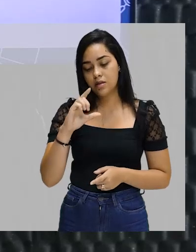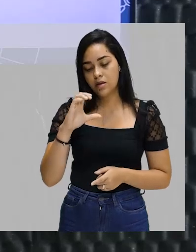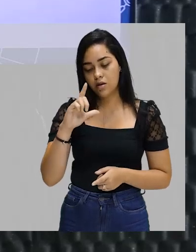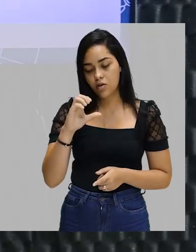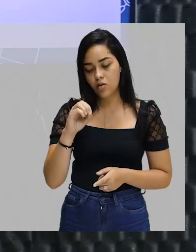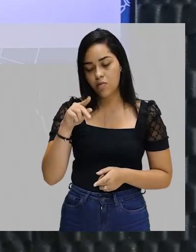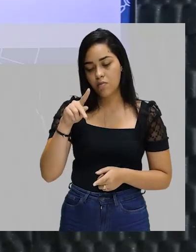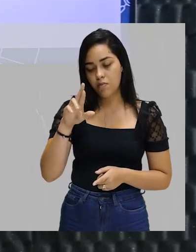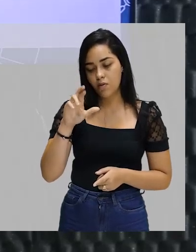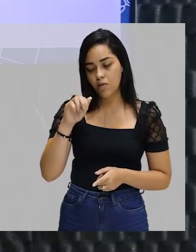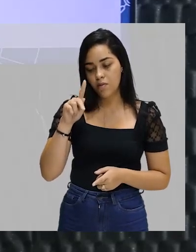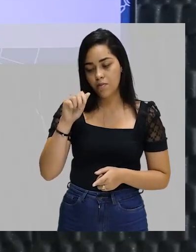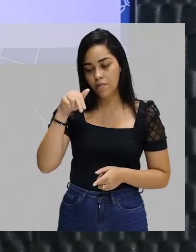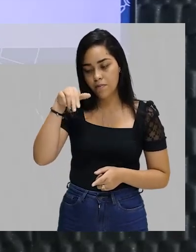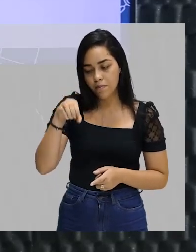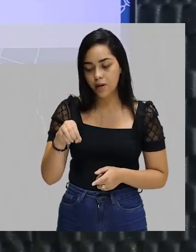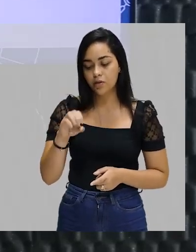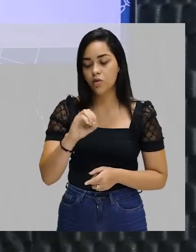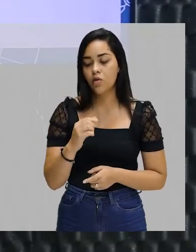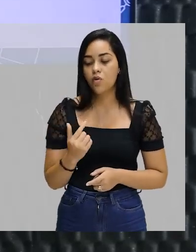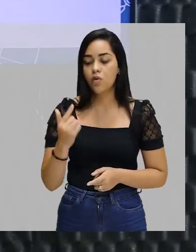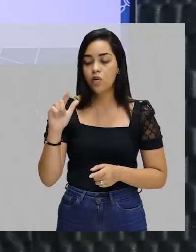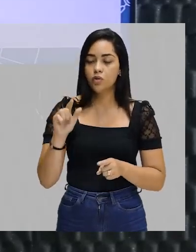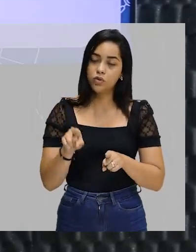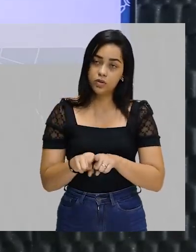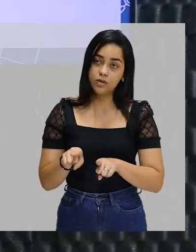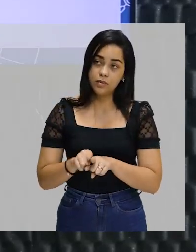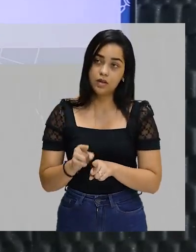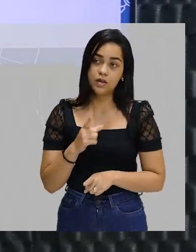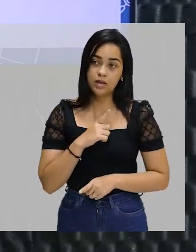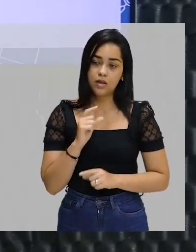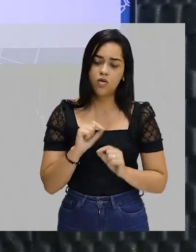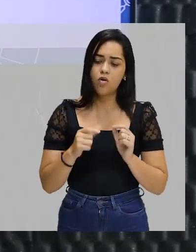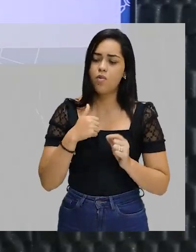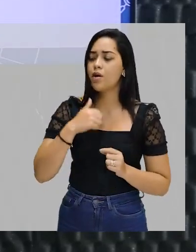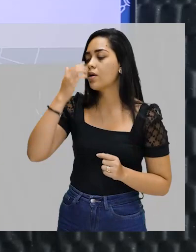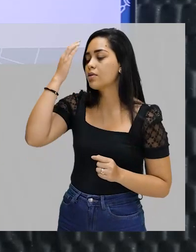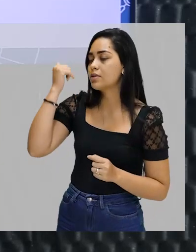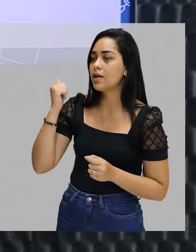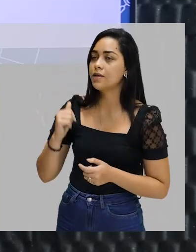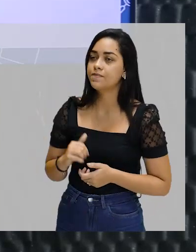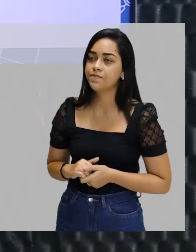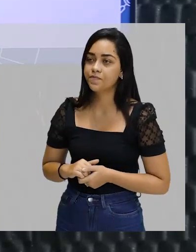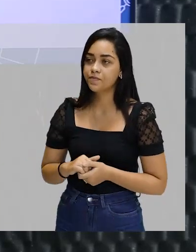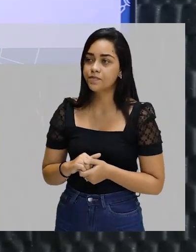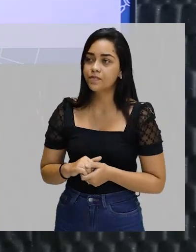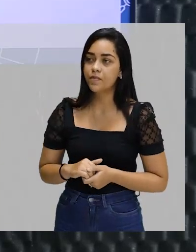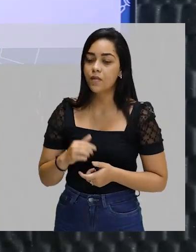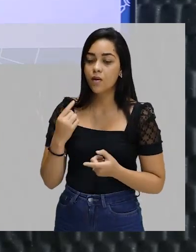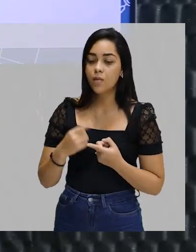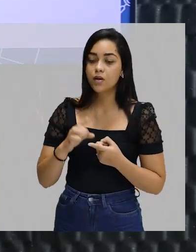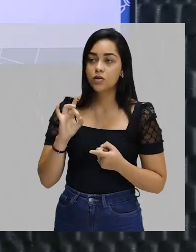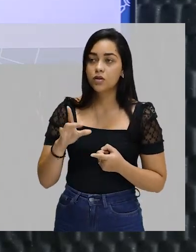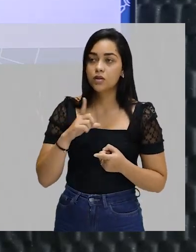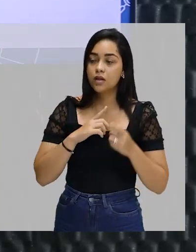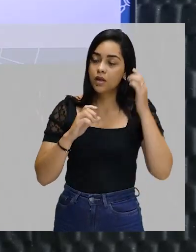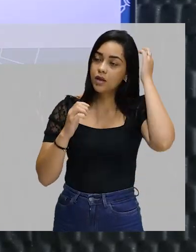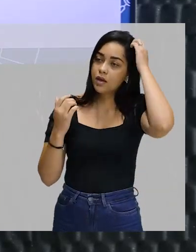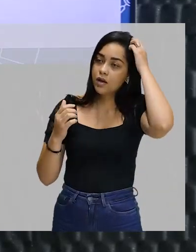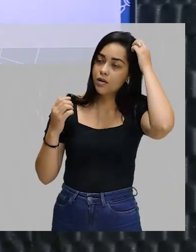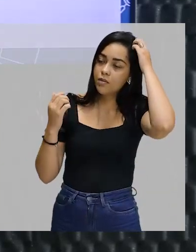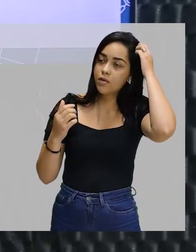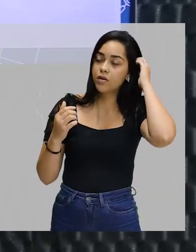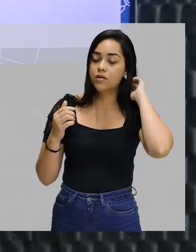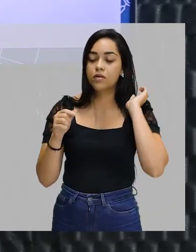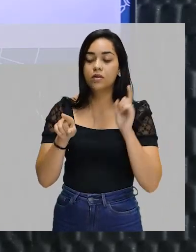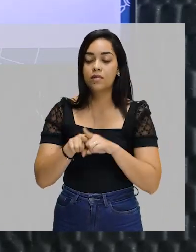ciclopropano, beleza? Outro hidrocarboneto. Como que eu sei que é hidrocarboneto, turma? Porque só tem carbono